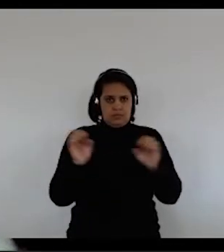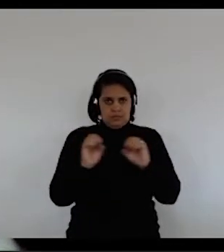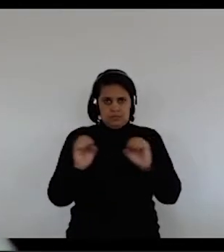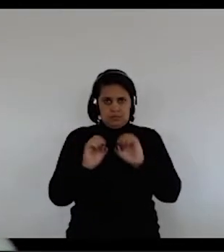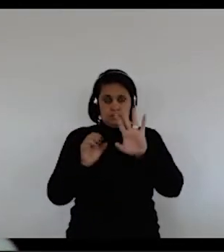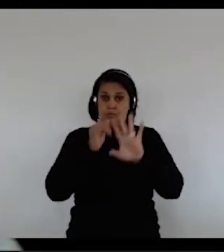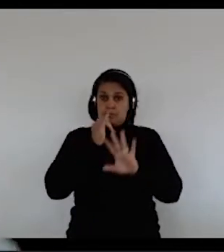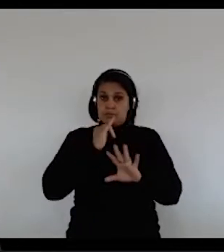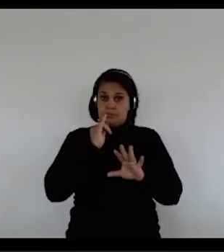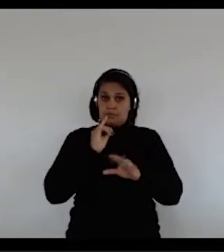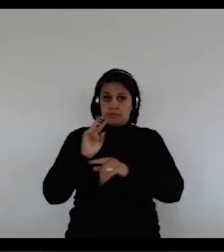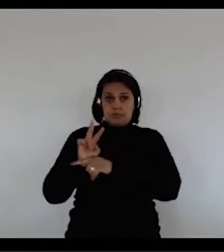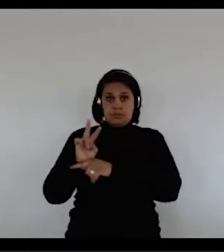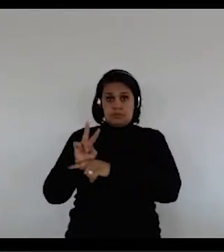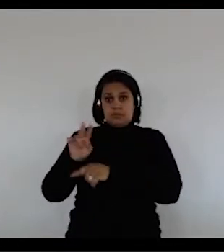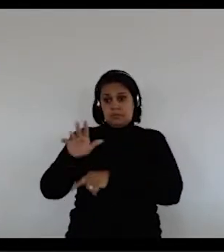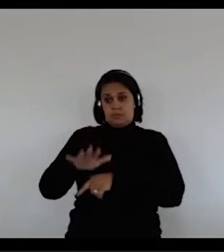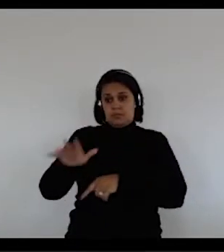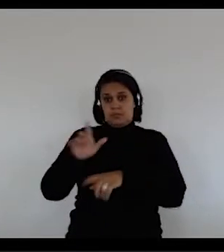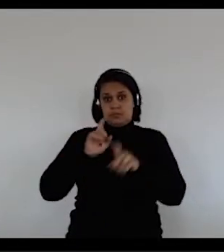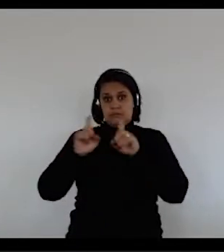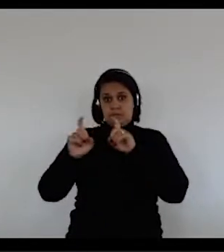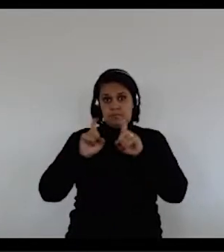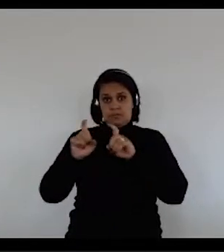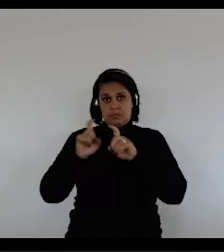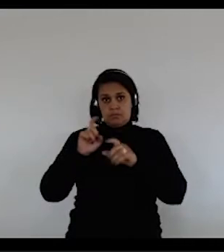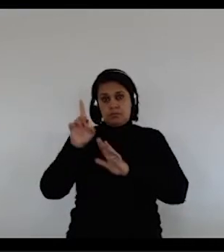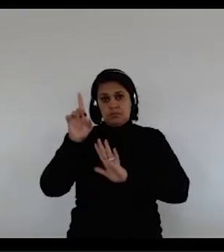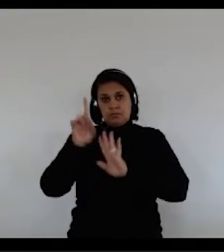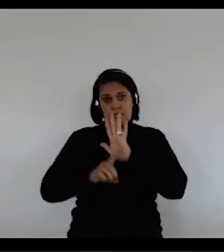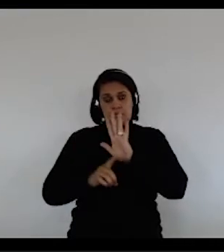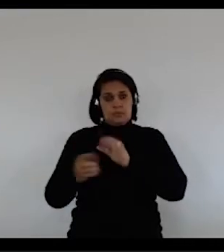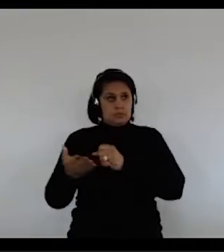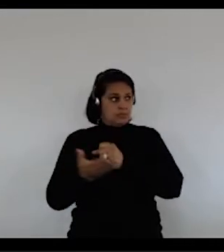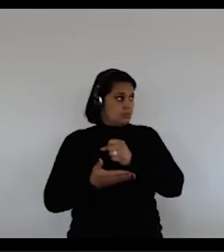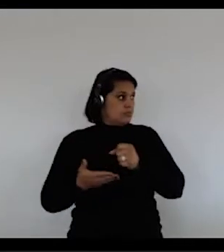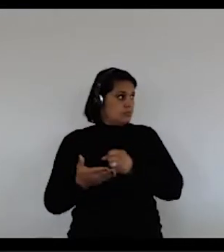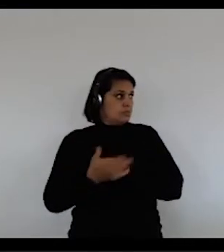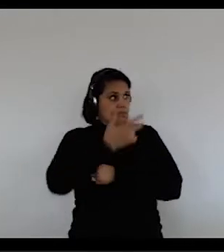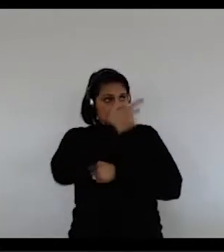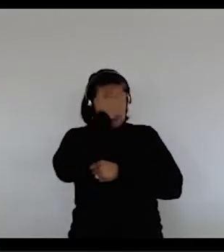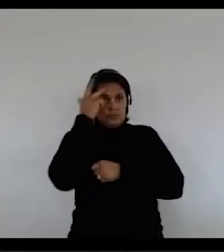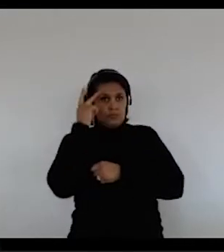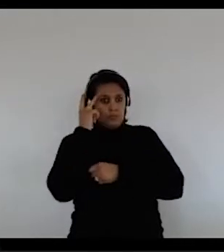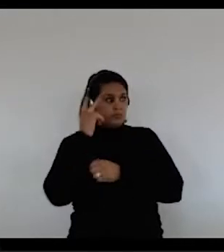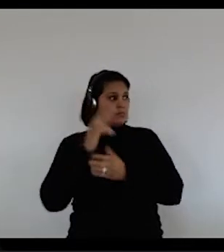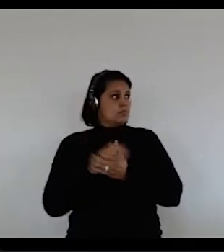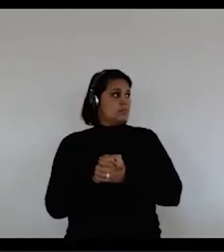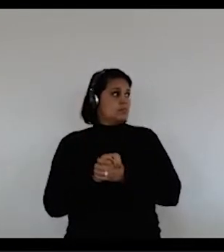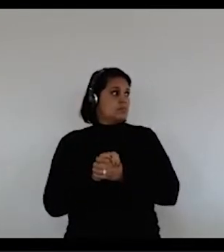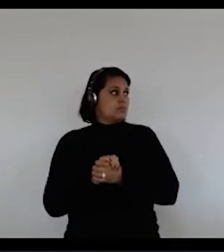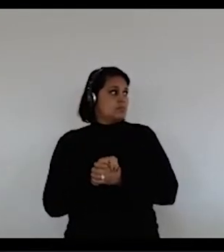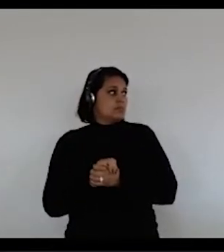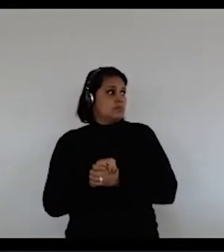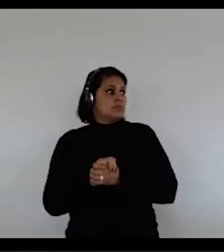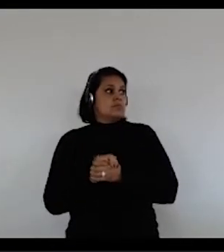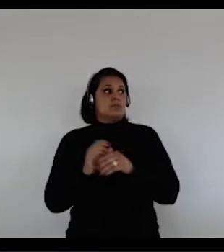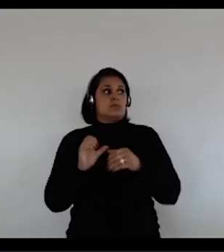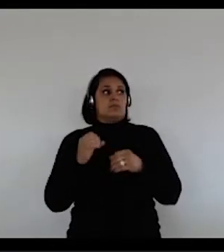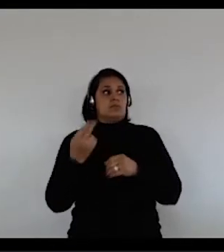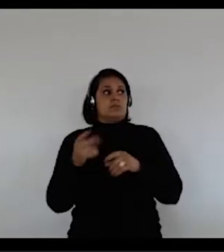no contencioso administrativo dos direitos fundamentais da pessoa. No processo laboral,